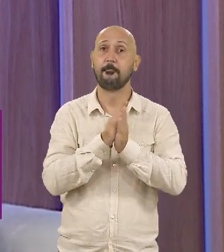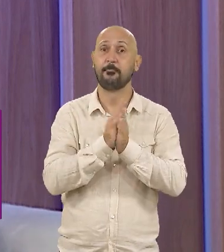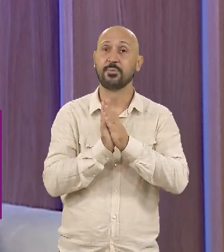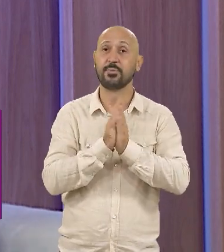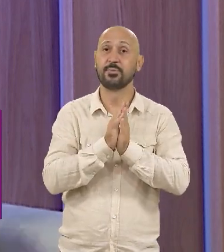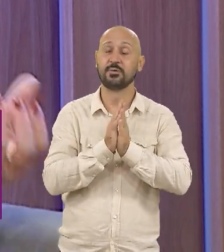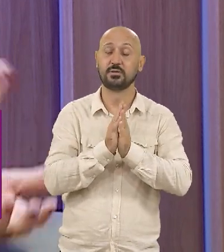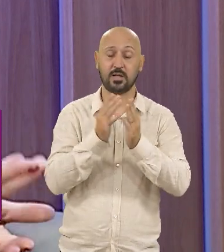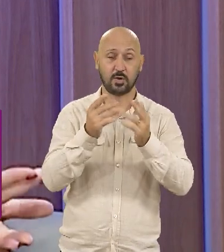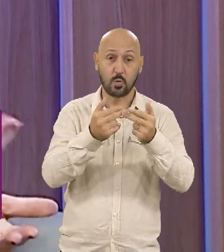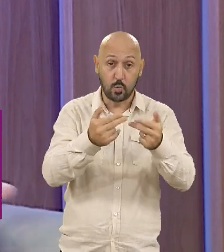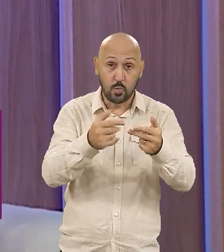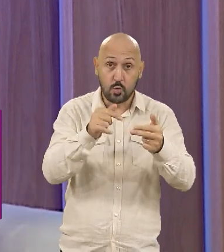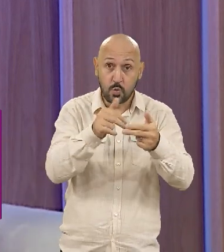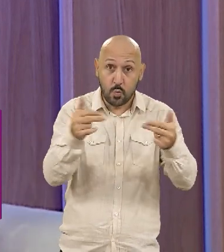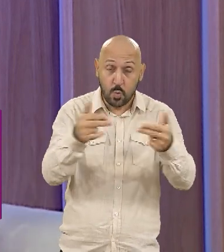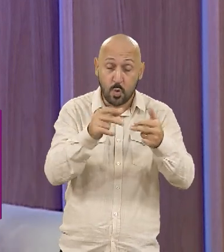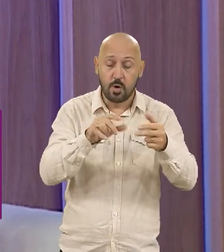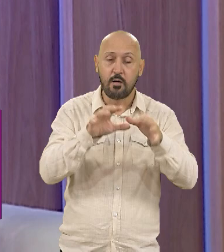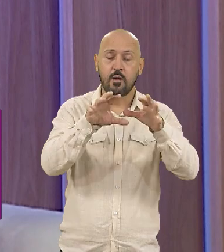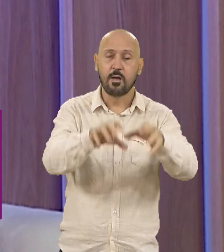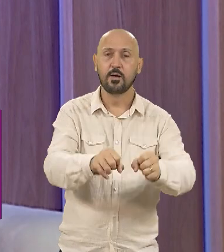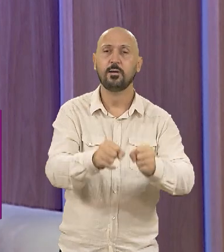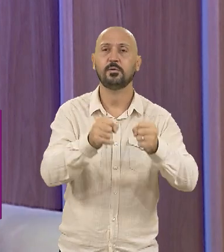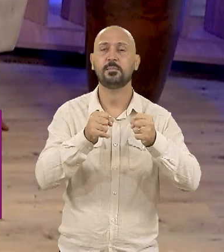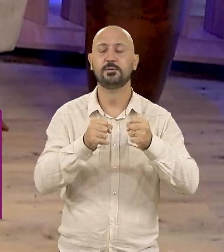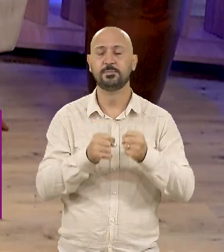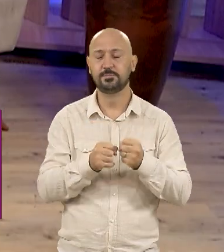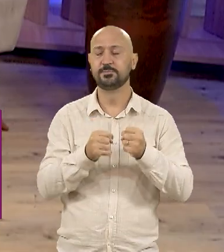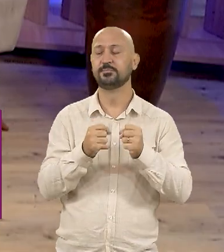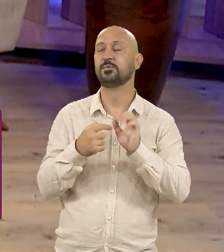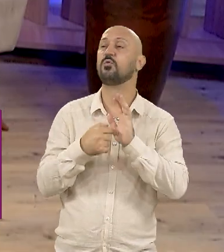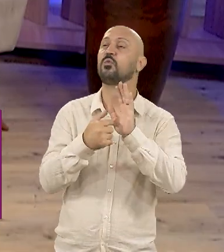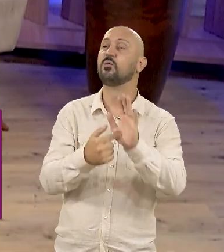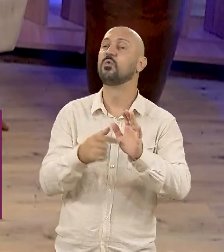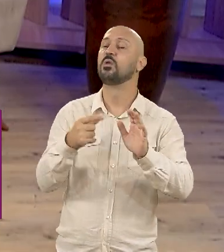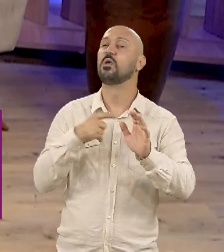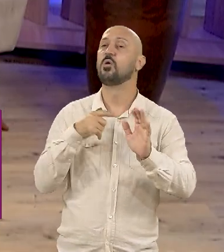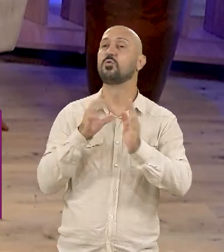mas calma, eu tenho esse boneco para ser seu filho. Então eu vou estar